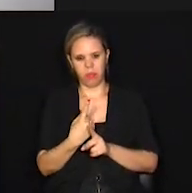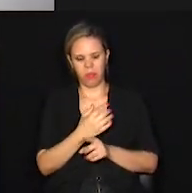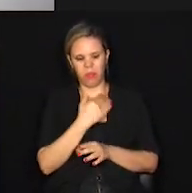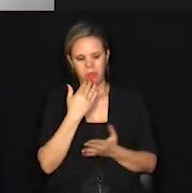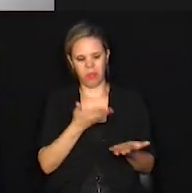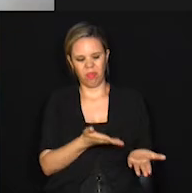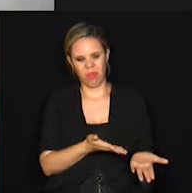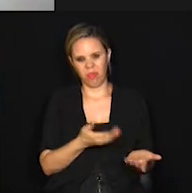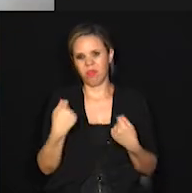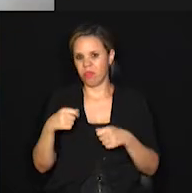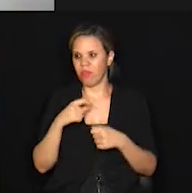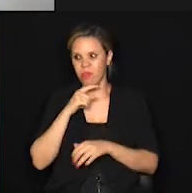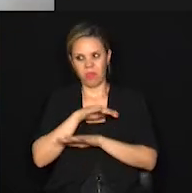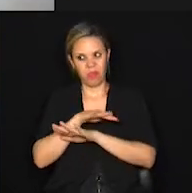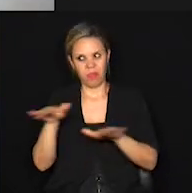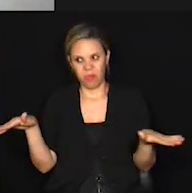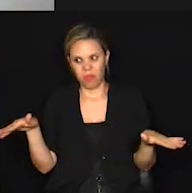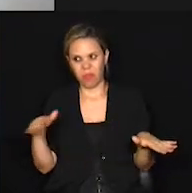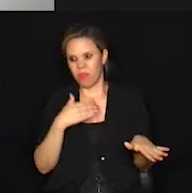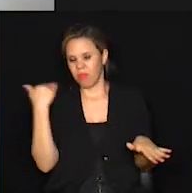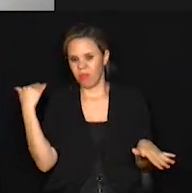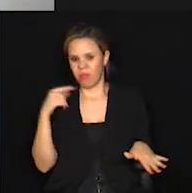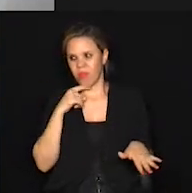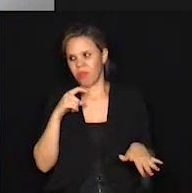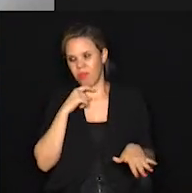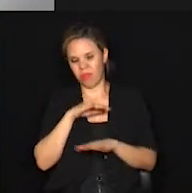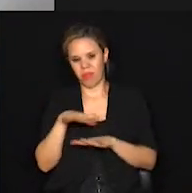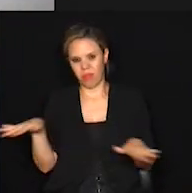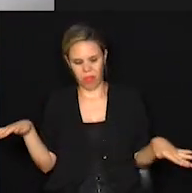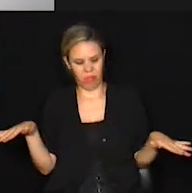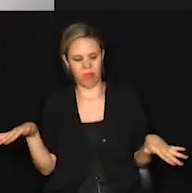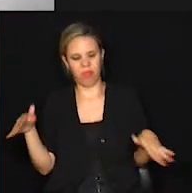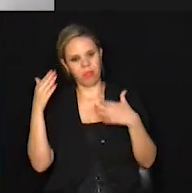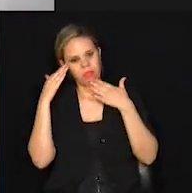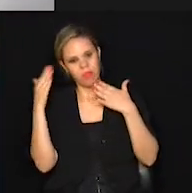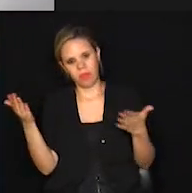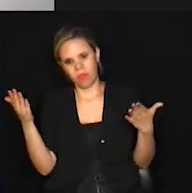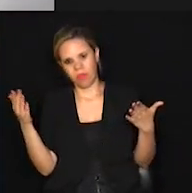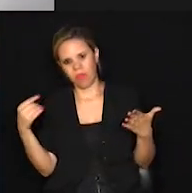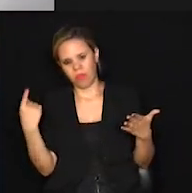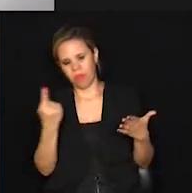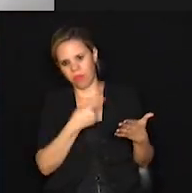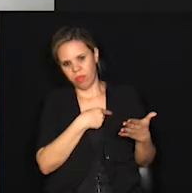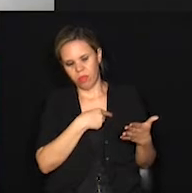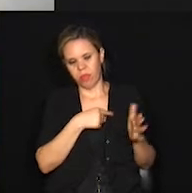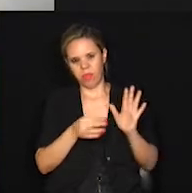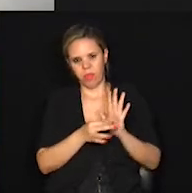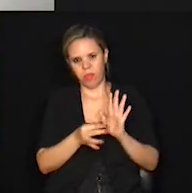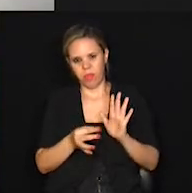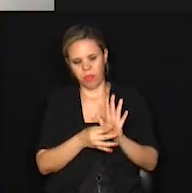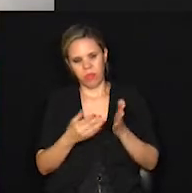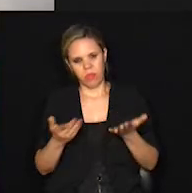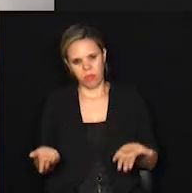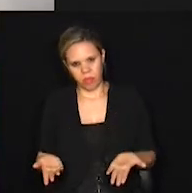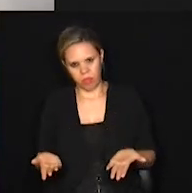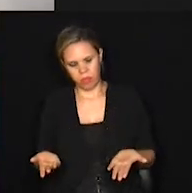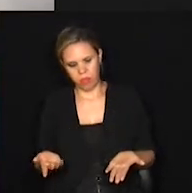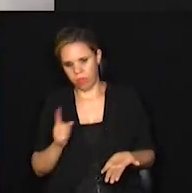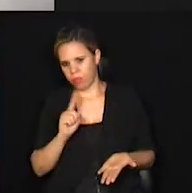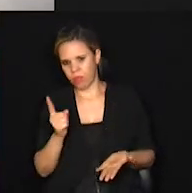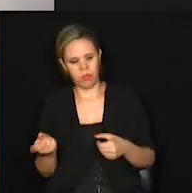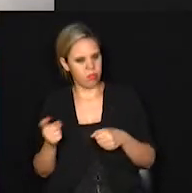é preciso que ninguém morra mais, ninguém. Então, eu agradeço muito, a nossa posição é essa, então, não